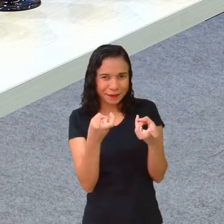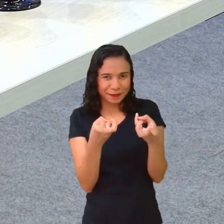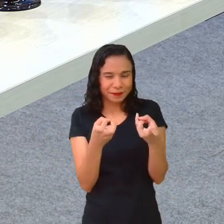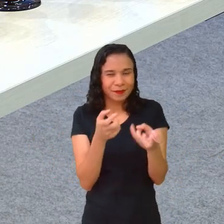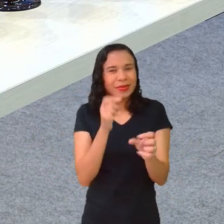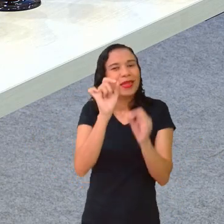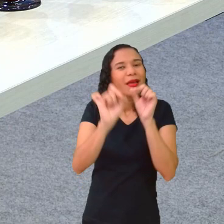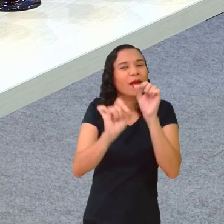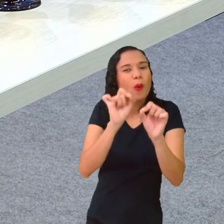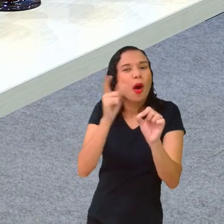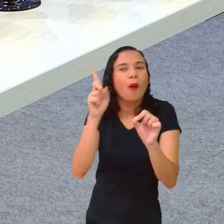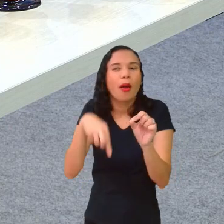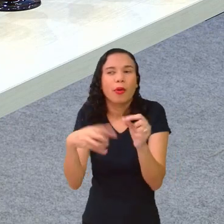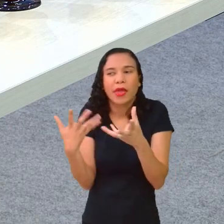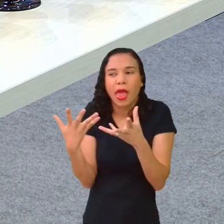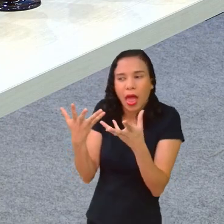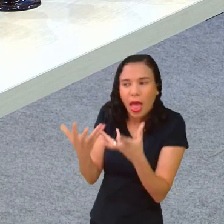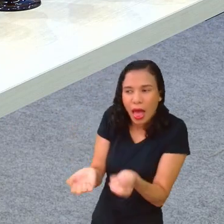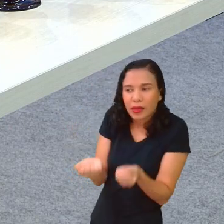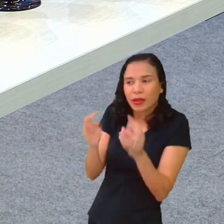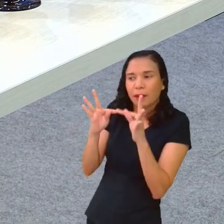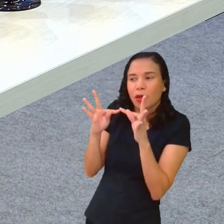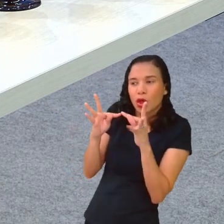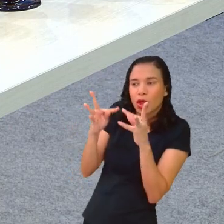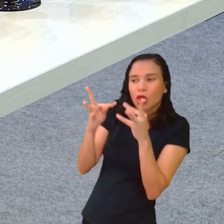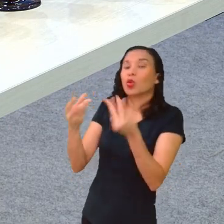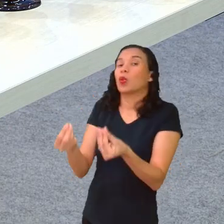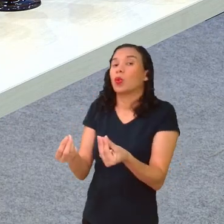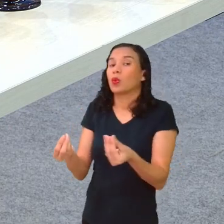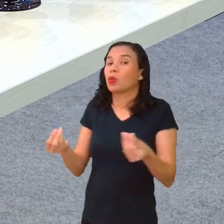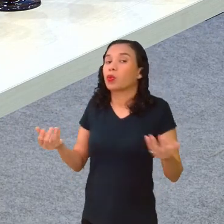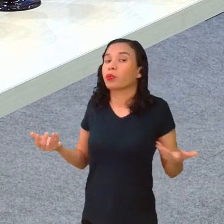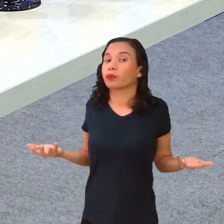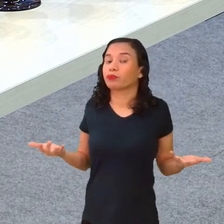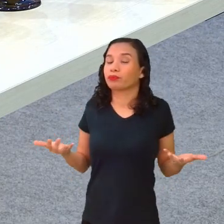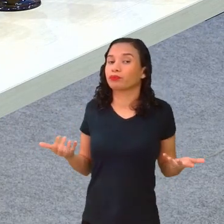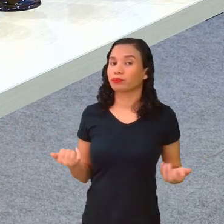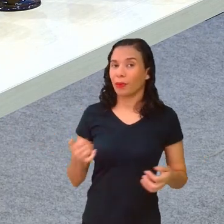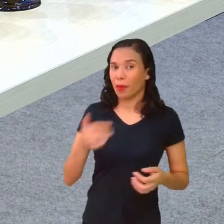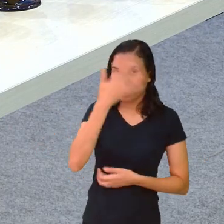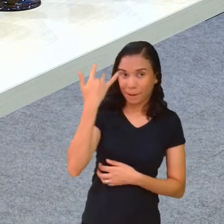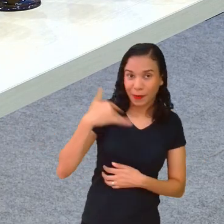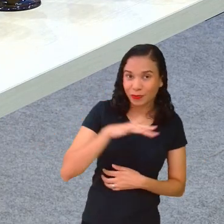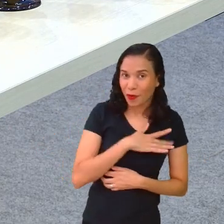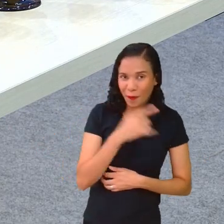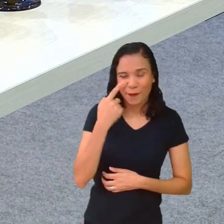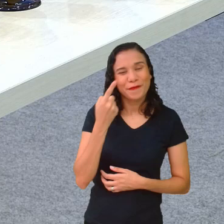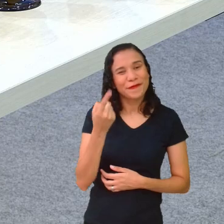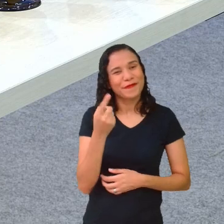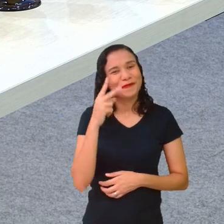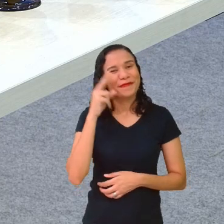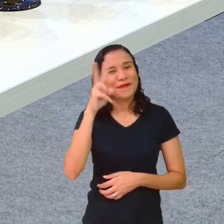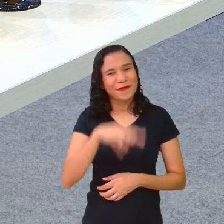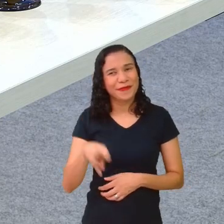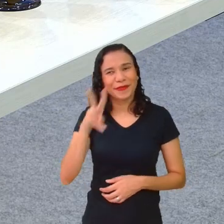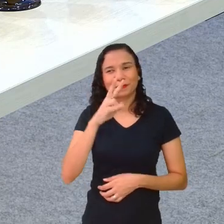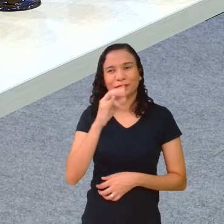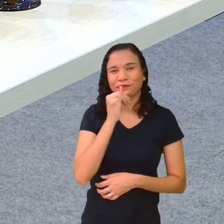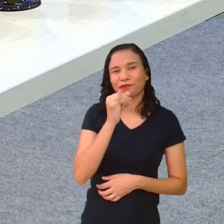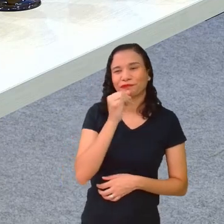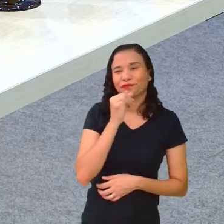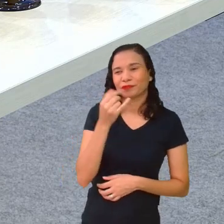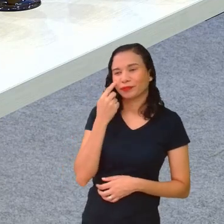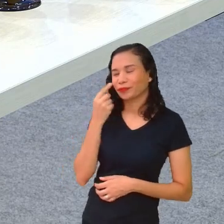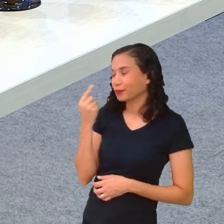E quem vai receber de todos? E aí, pessoal? Vamos dar aqui alguns